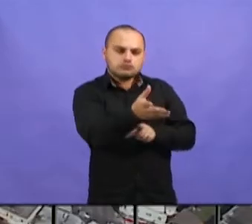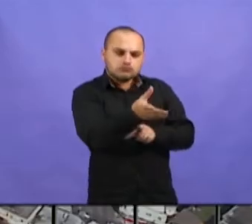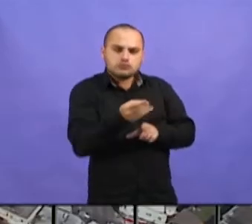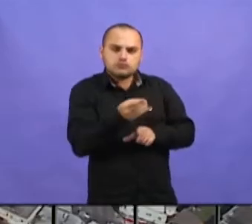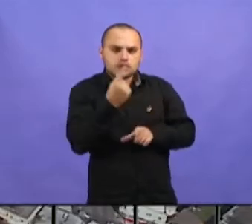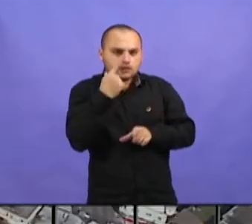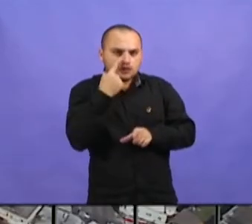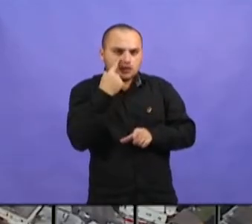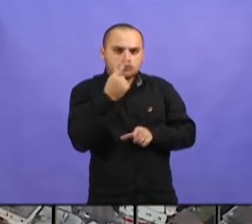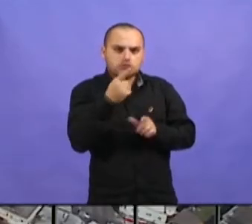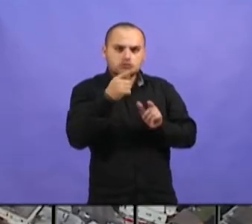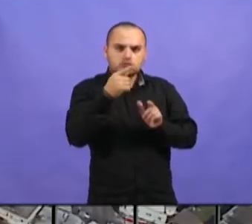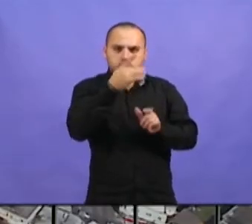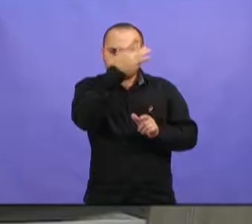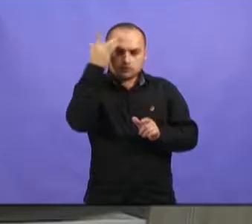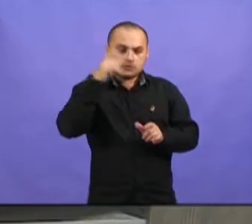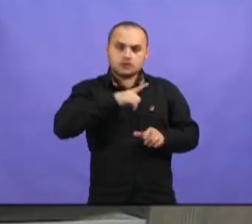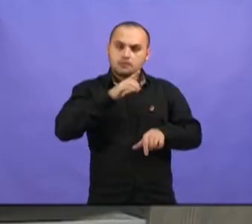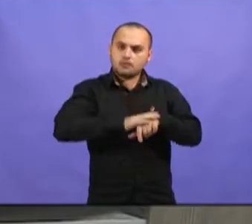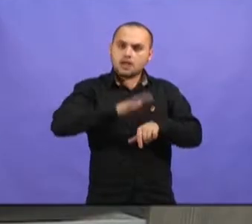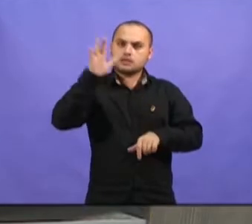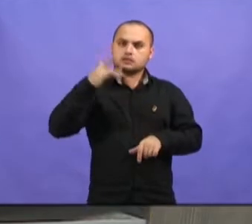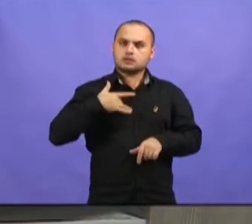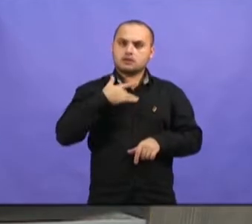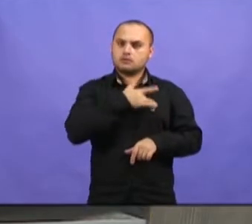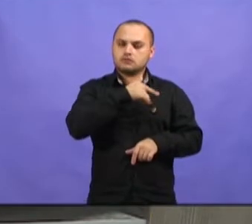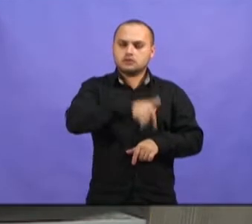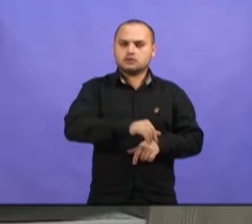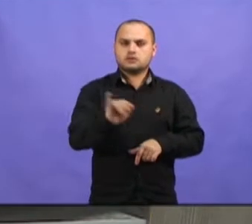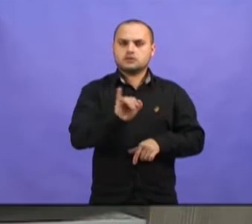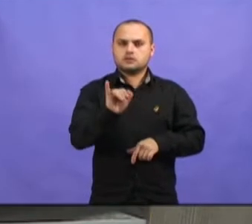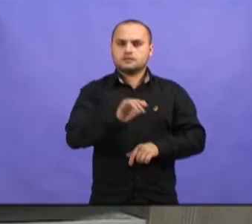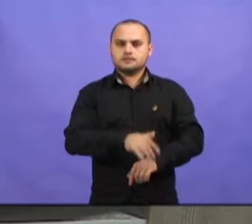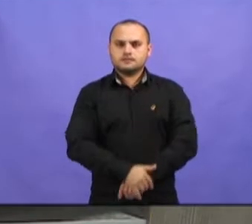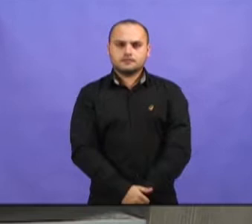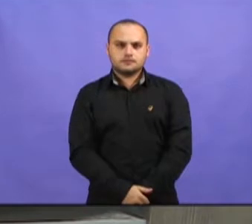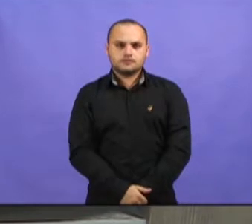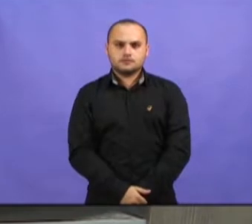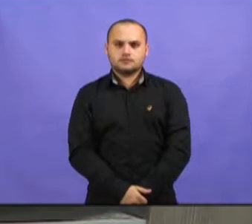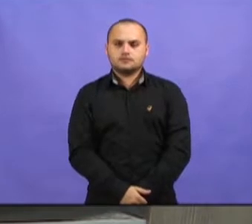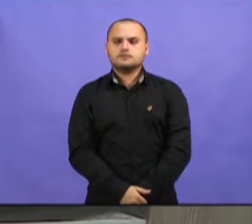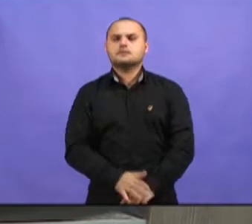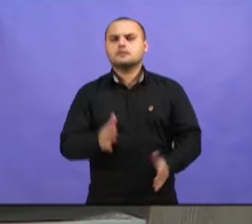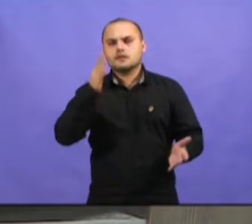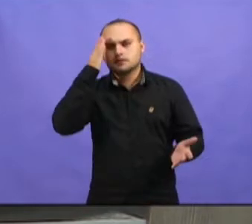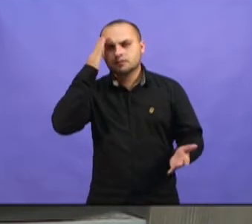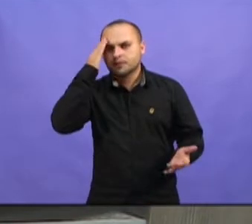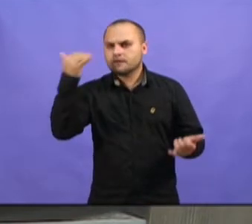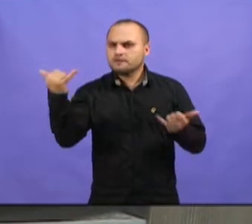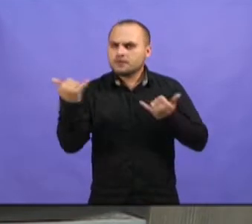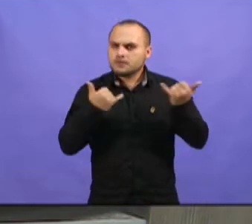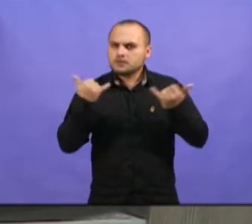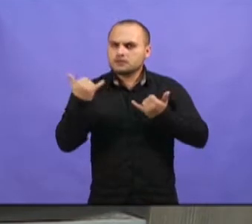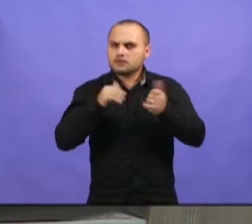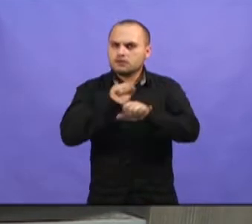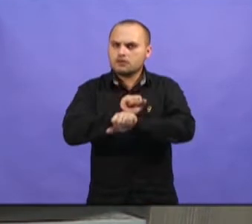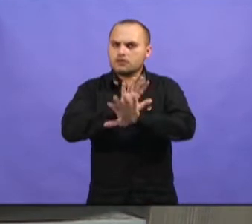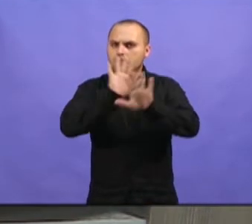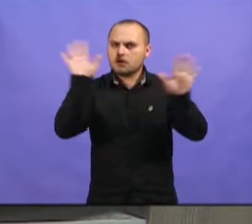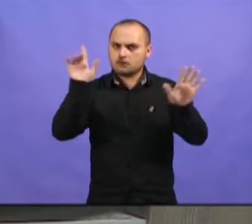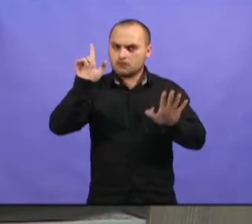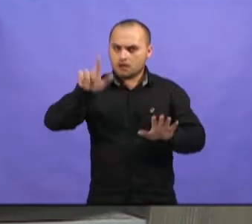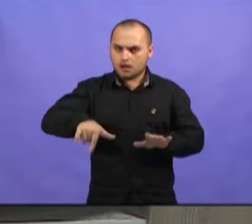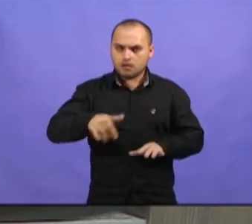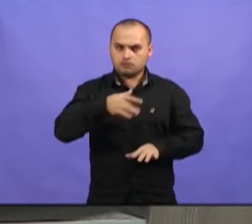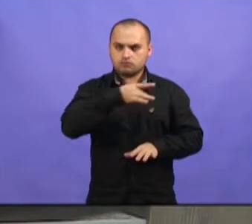vez mais uma saúde melhor em Itajaí. O melhor ponto de informação, unidade de saúde básica mais próxima da sua